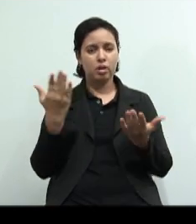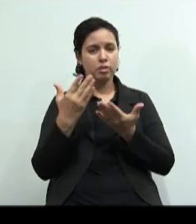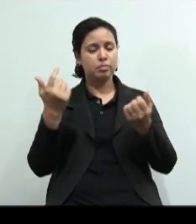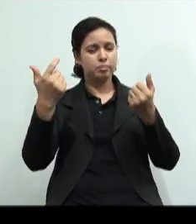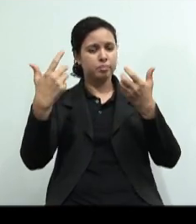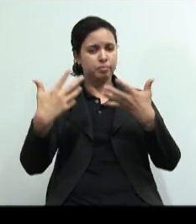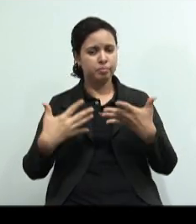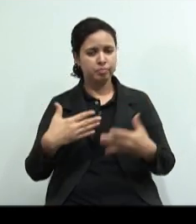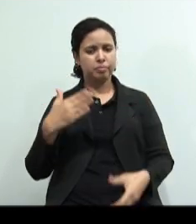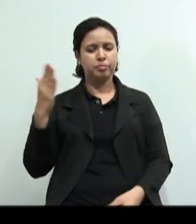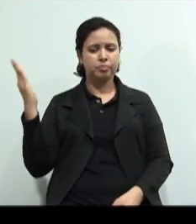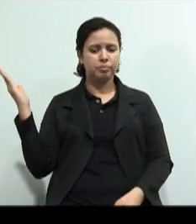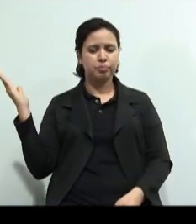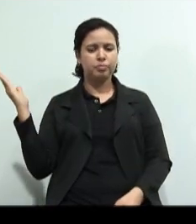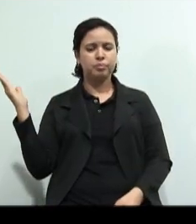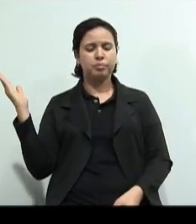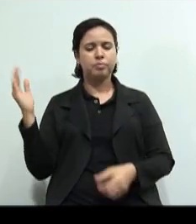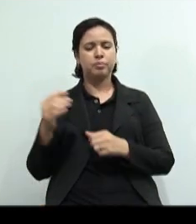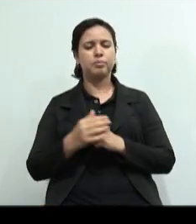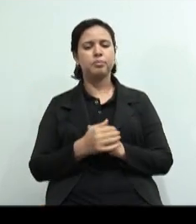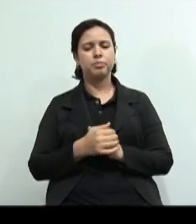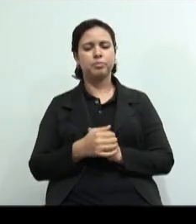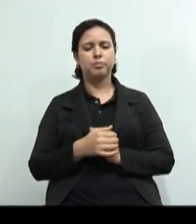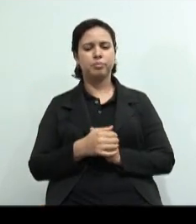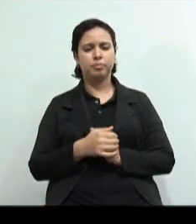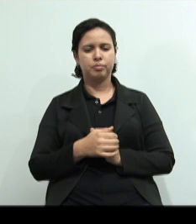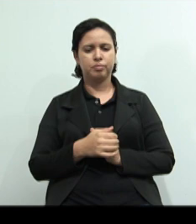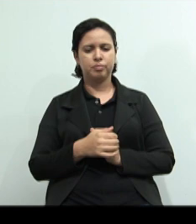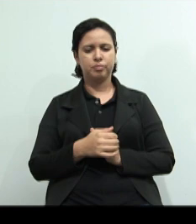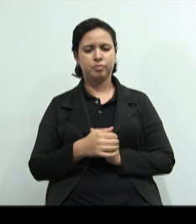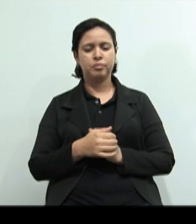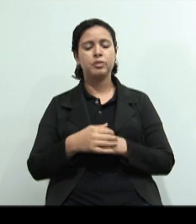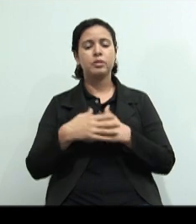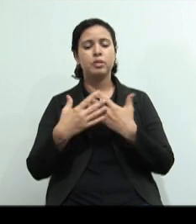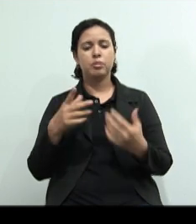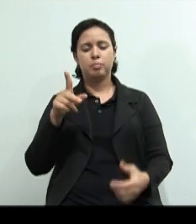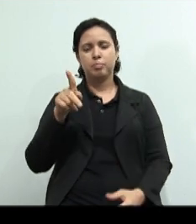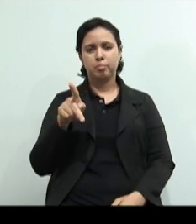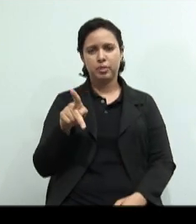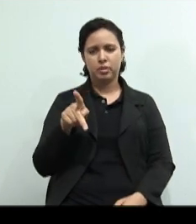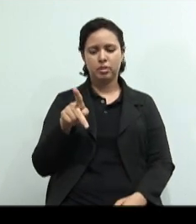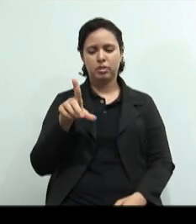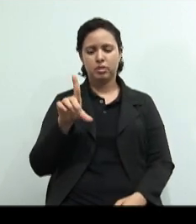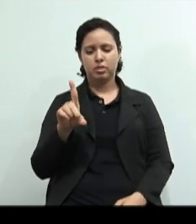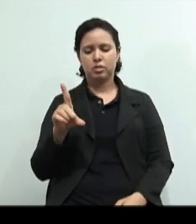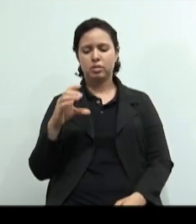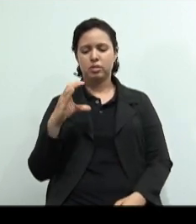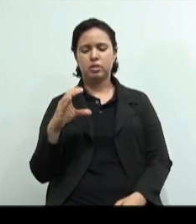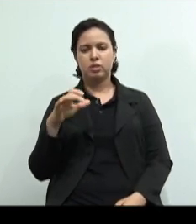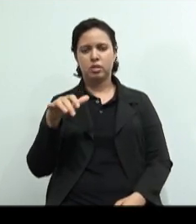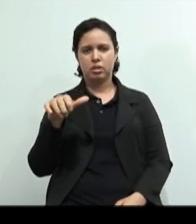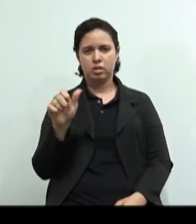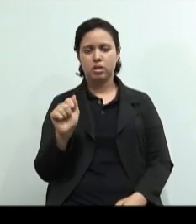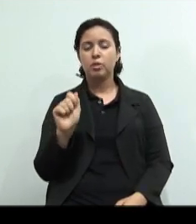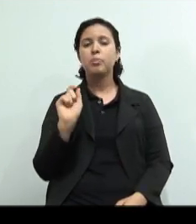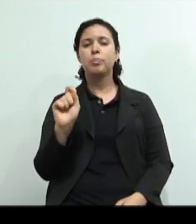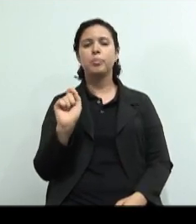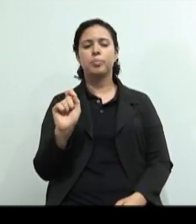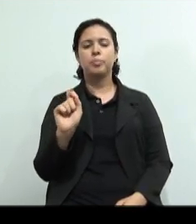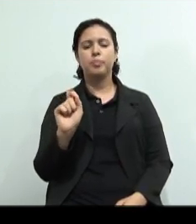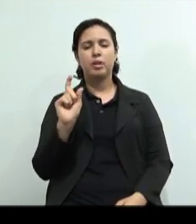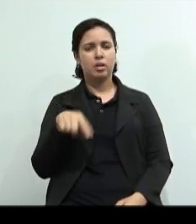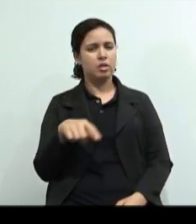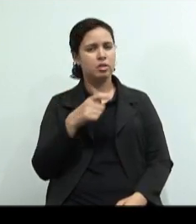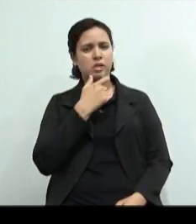explicando o ciclo do PDCA. De onde vem isso? PDCA. Na verdade, vem